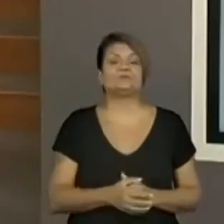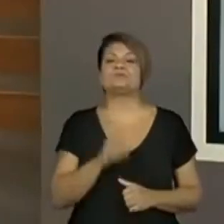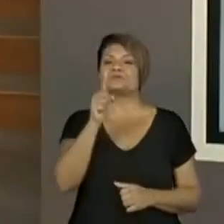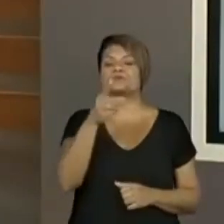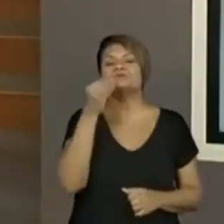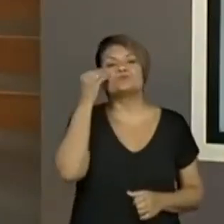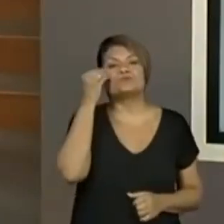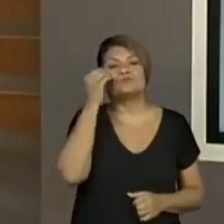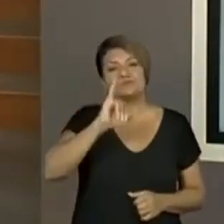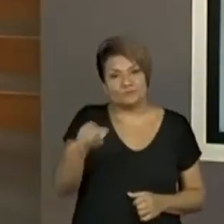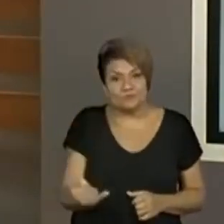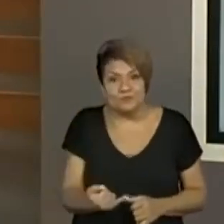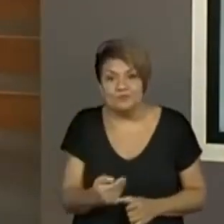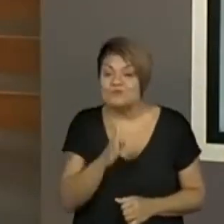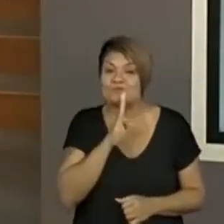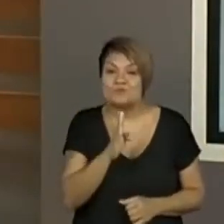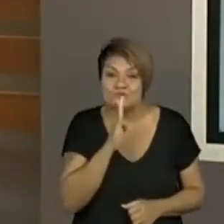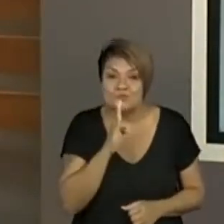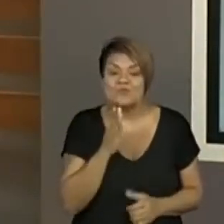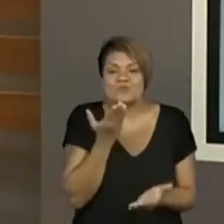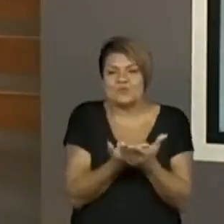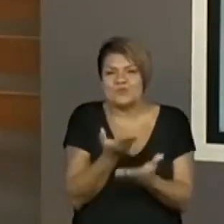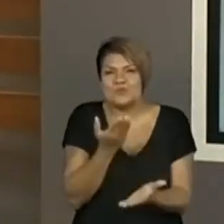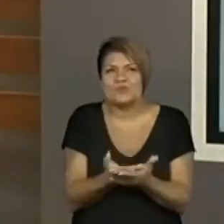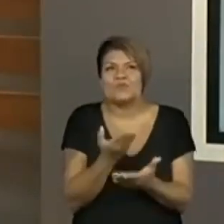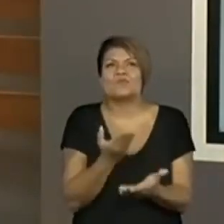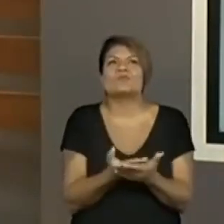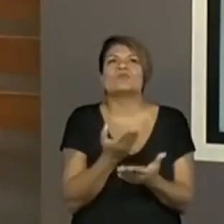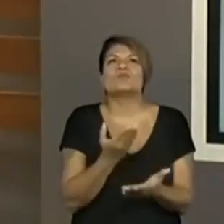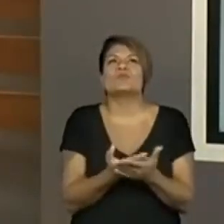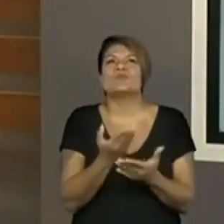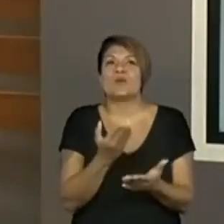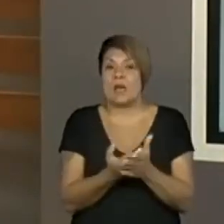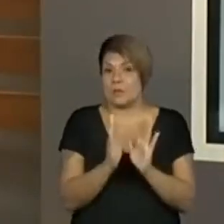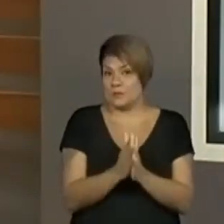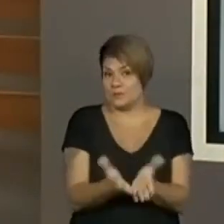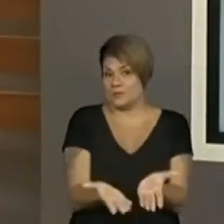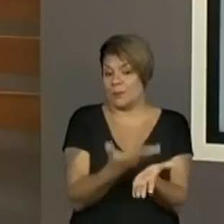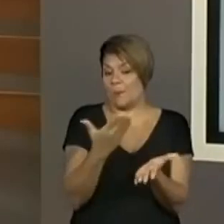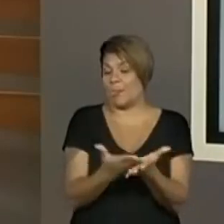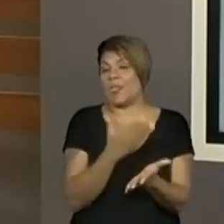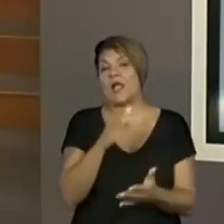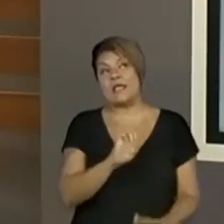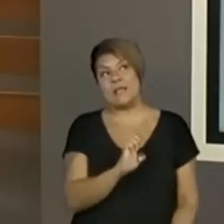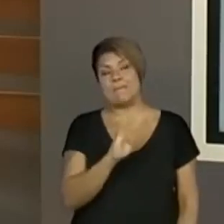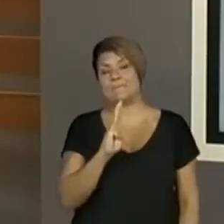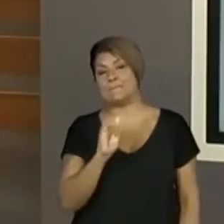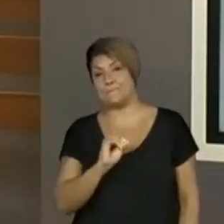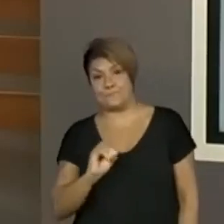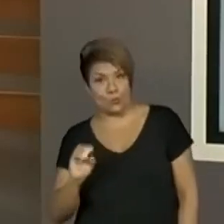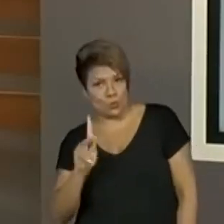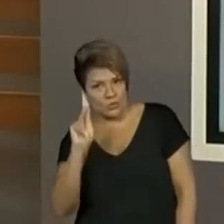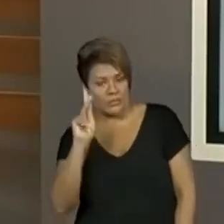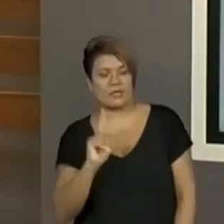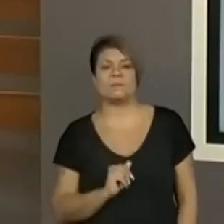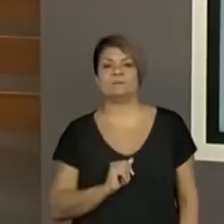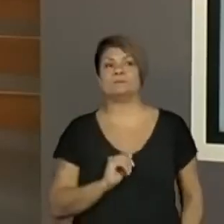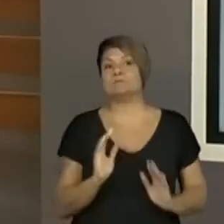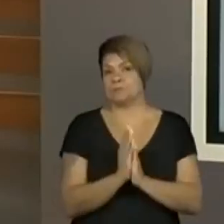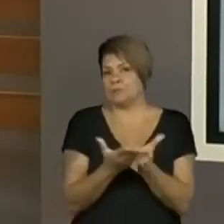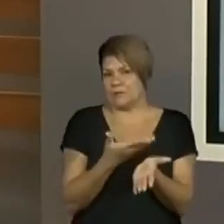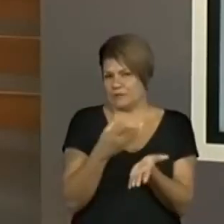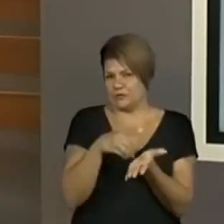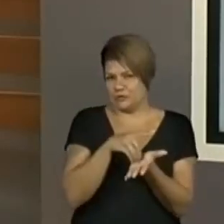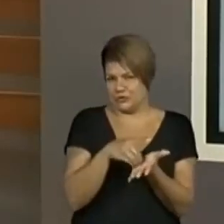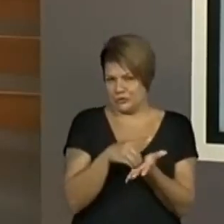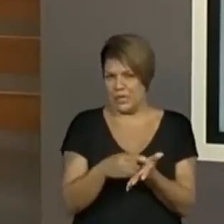de conhecer uma aula parecendo um livro virtual, um e-book, um livro digital, inclusive virando